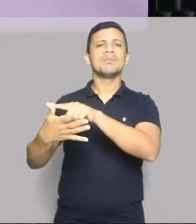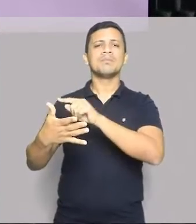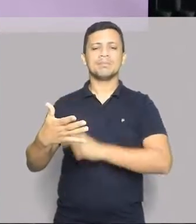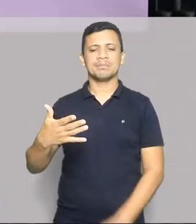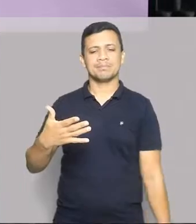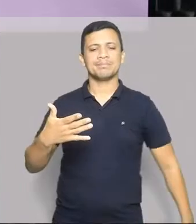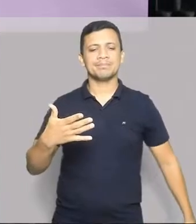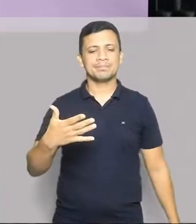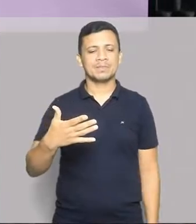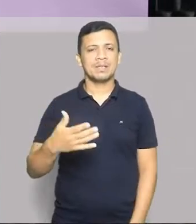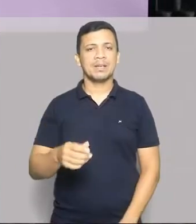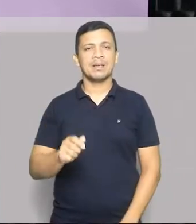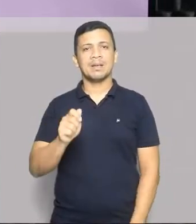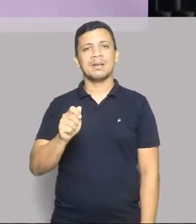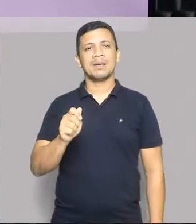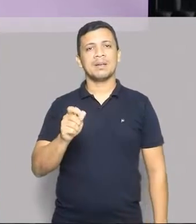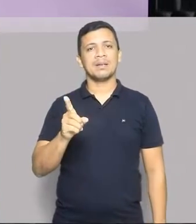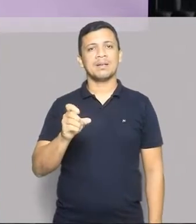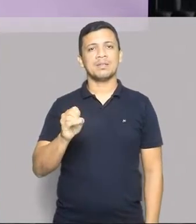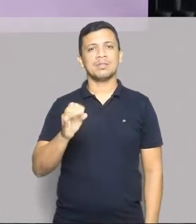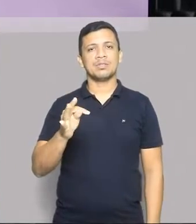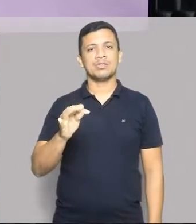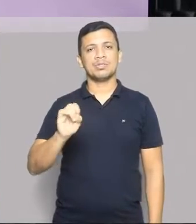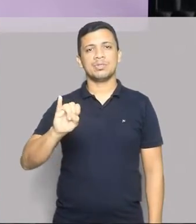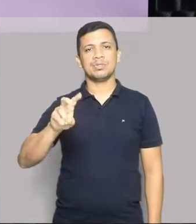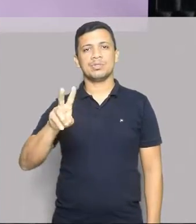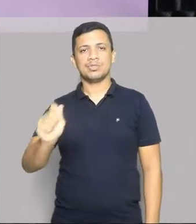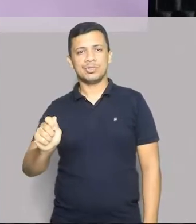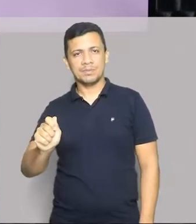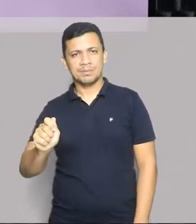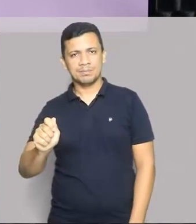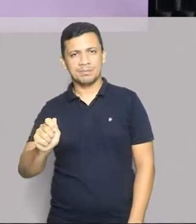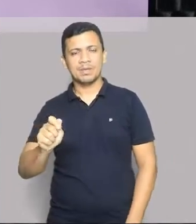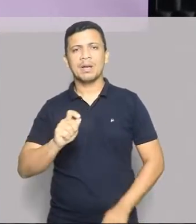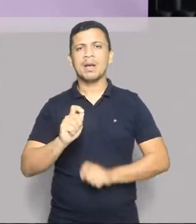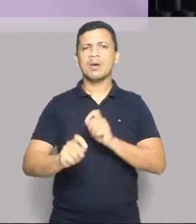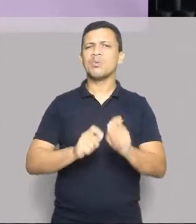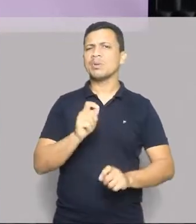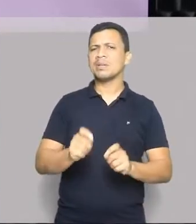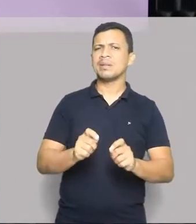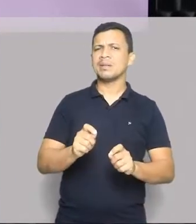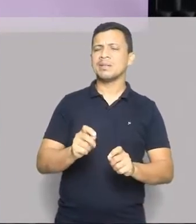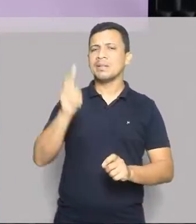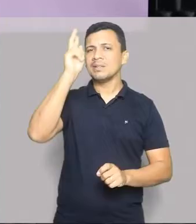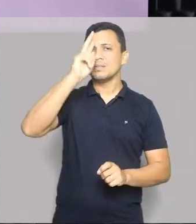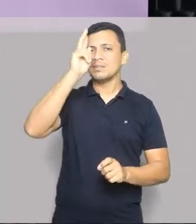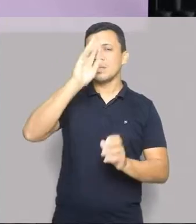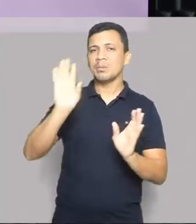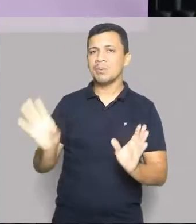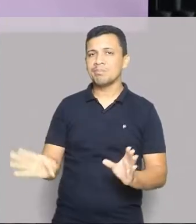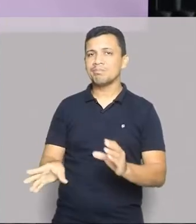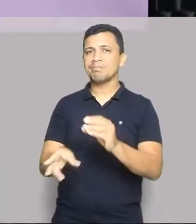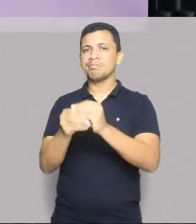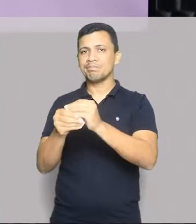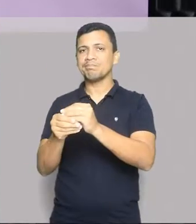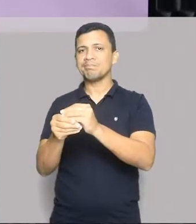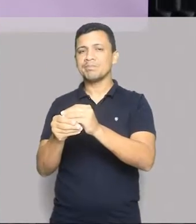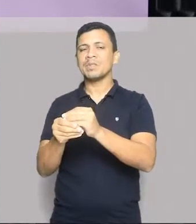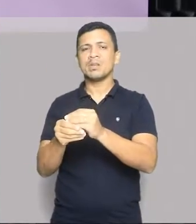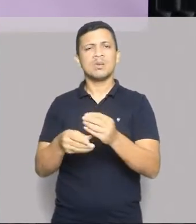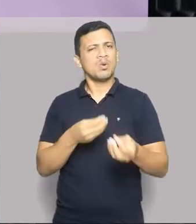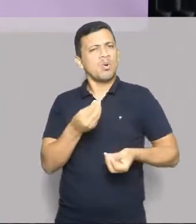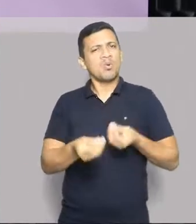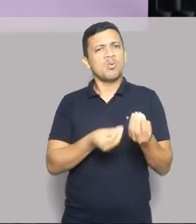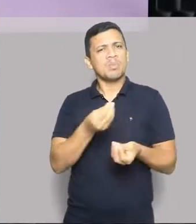sindéticas é a oração aditiva, são as orações aditivas. Quando você ouve aditiva, lembra, adição, soma. Mas soma em